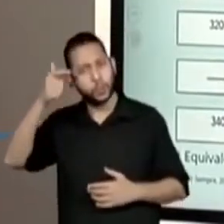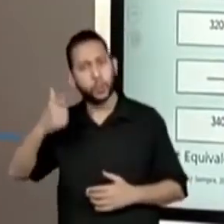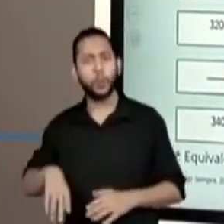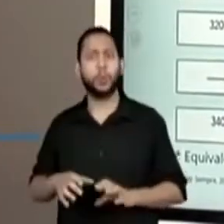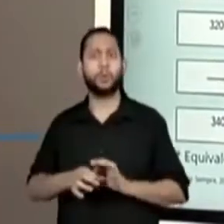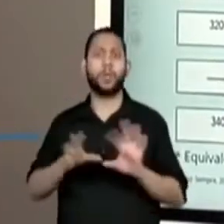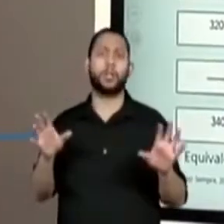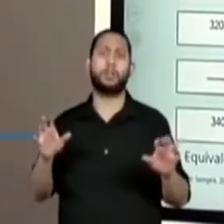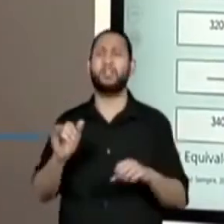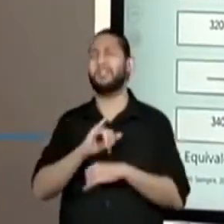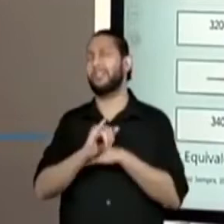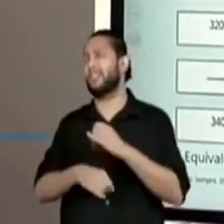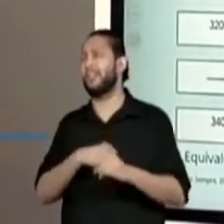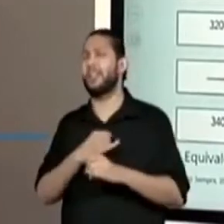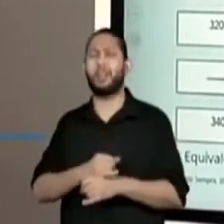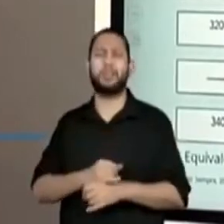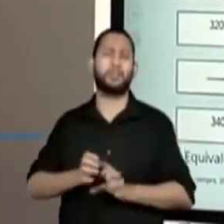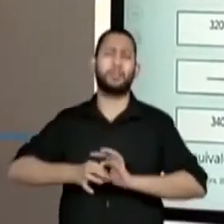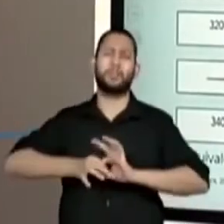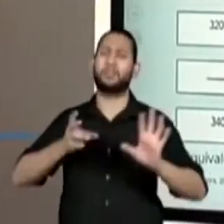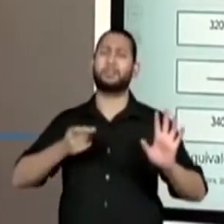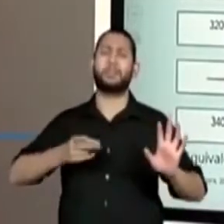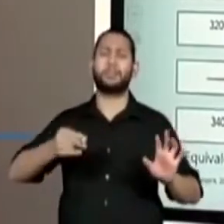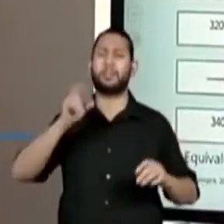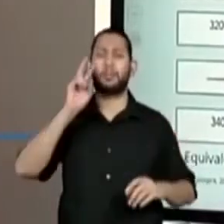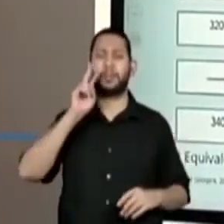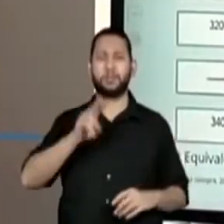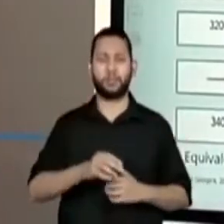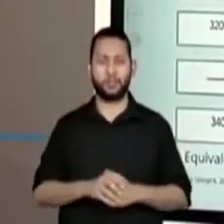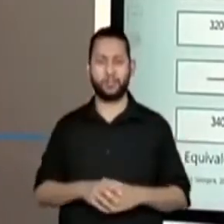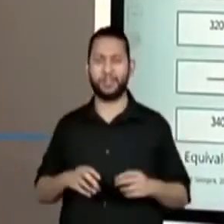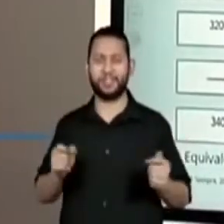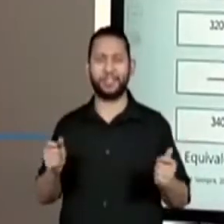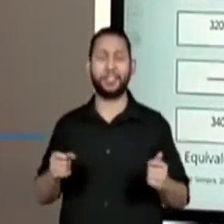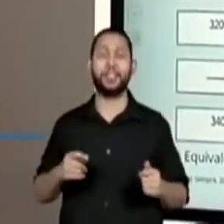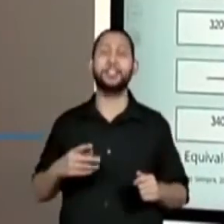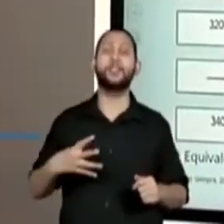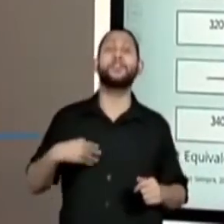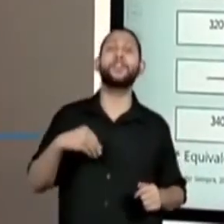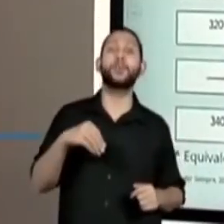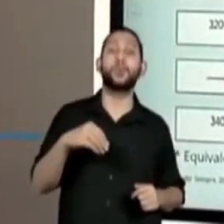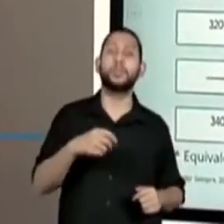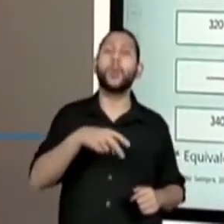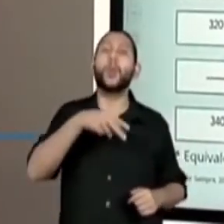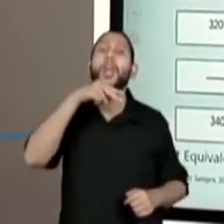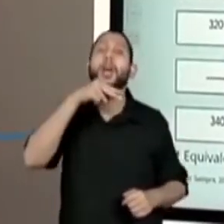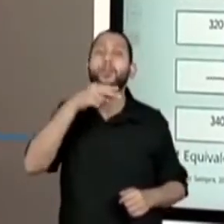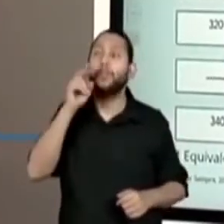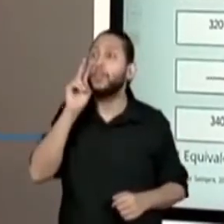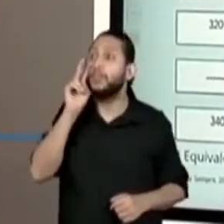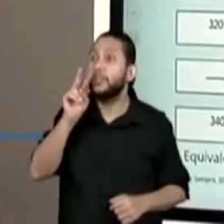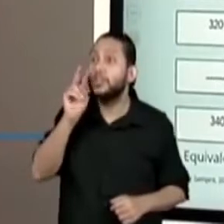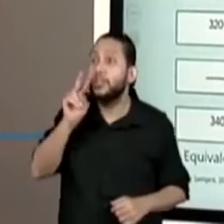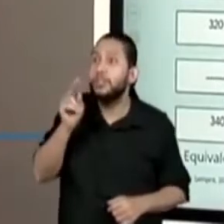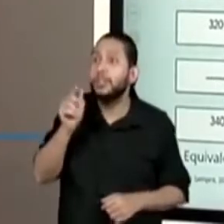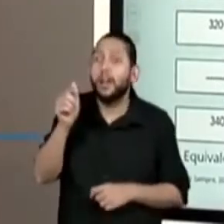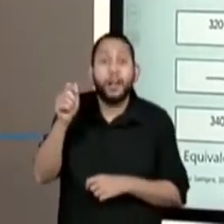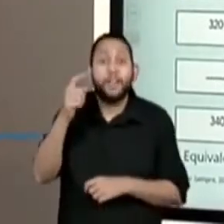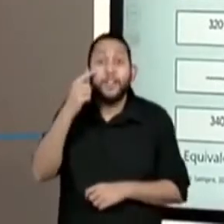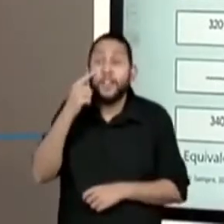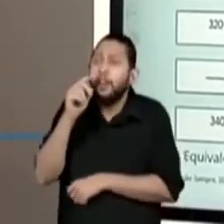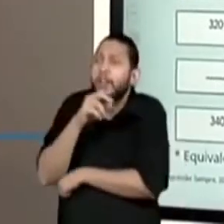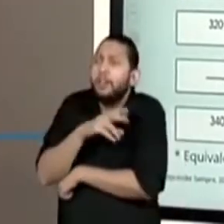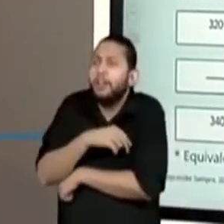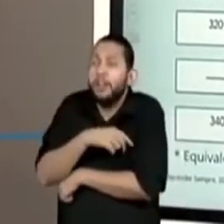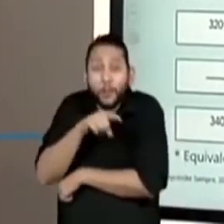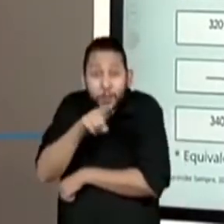tá bem e agora tá internet no YouTube vai ficar para sempre irmã tá filhinha netinho de vocês ela vai assistir essa aula vai falar olha o que o André né